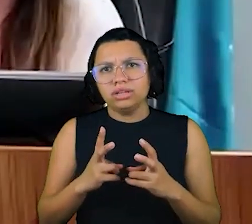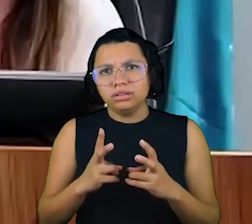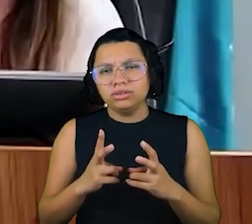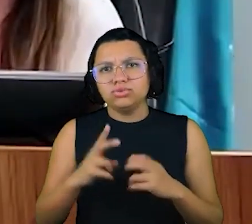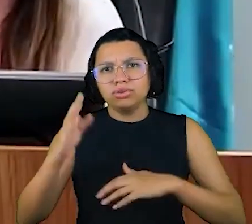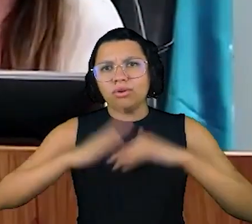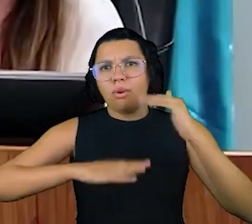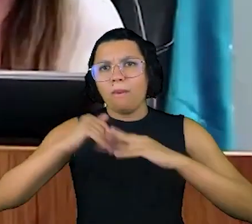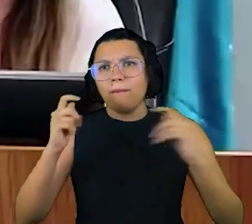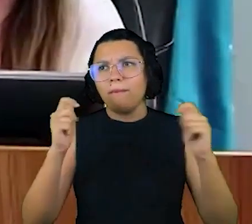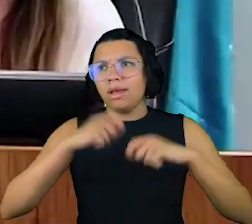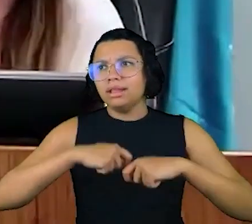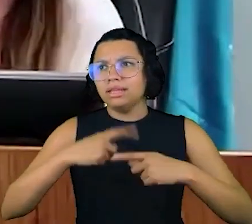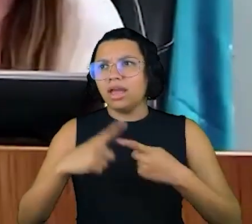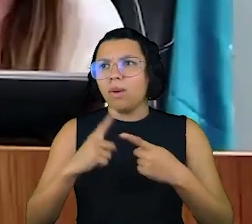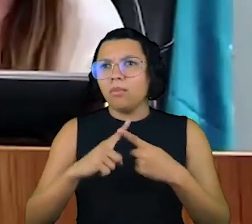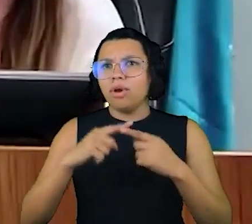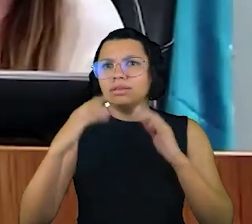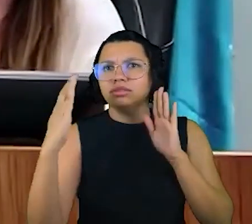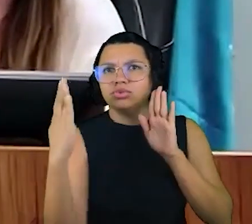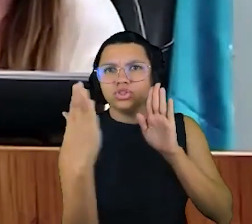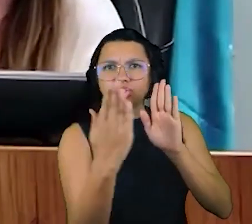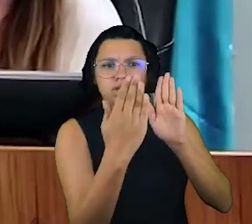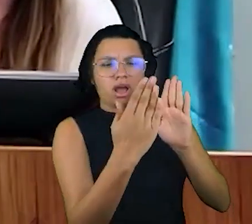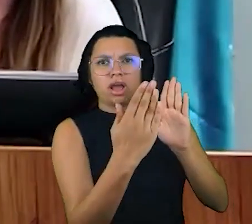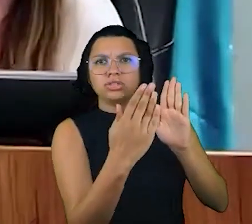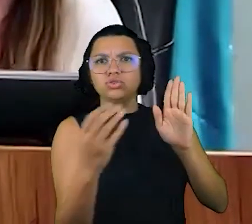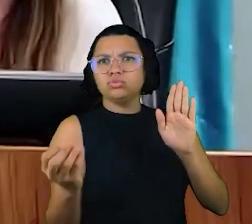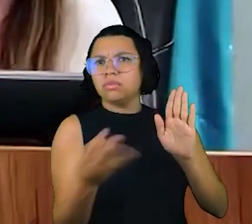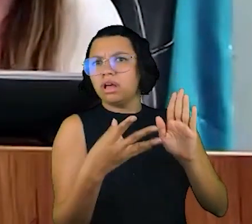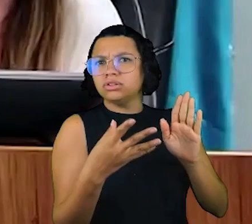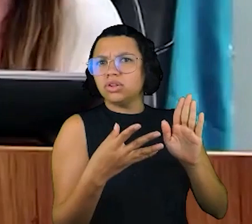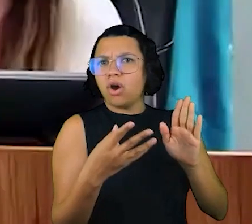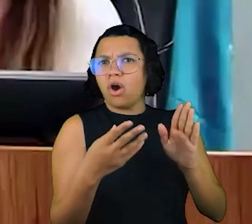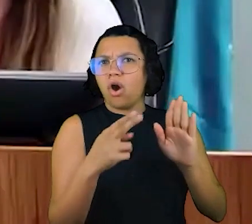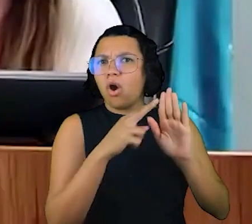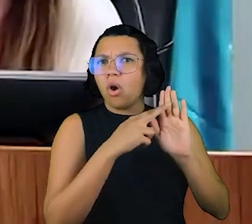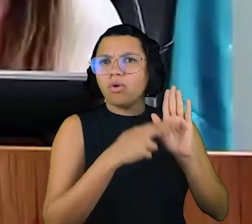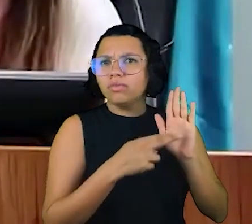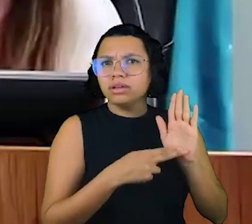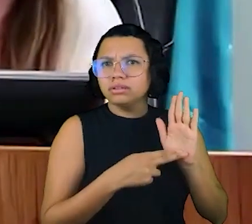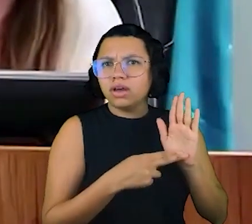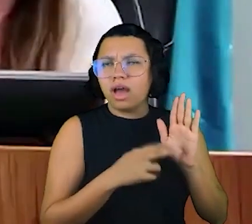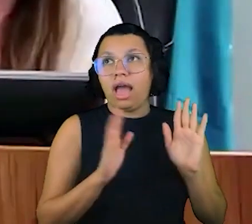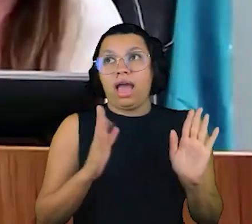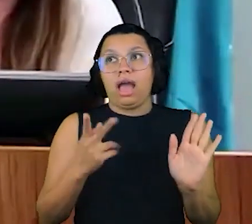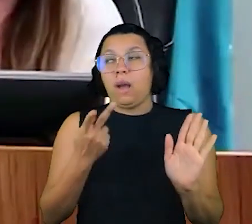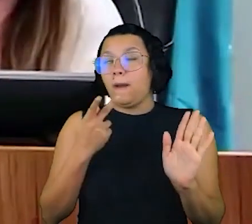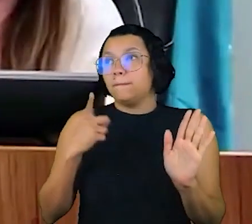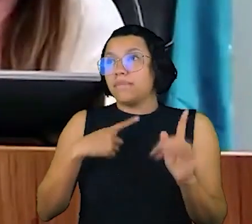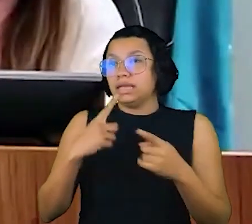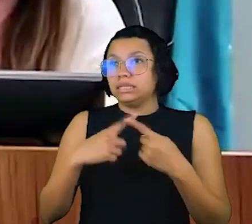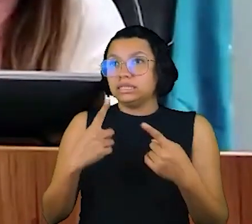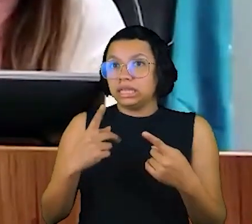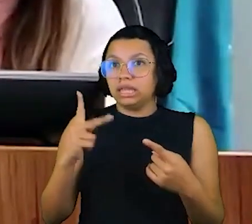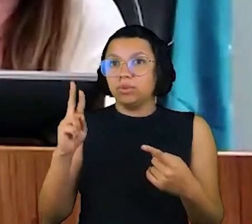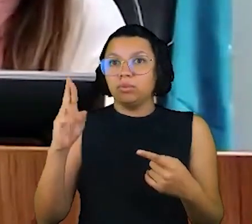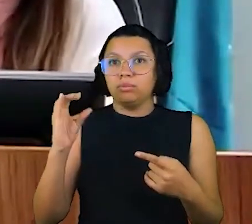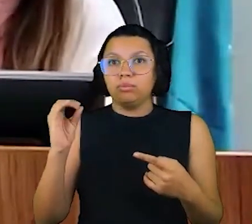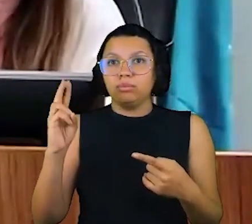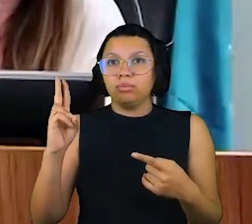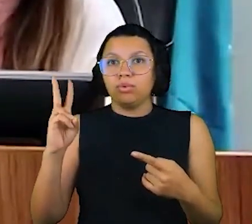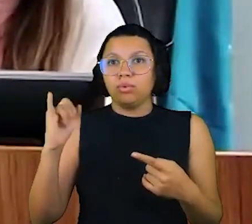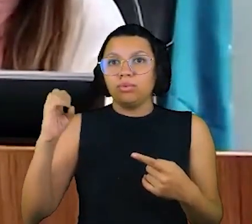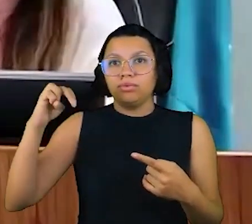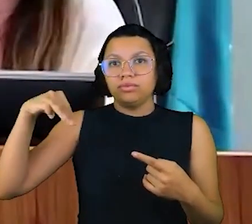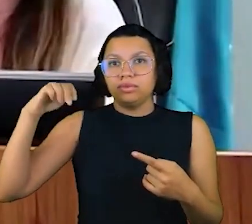conflito, verdadeiramente de um conflito de competência, porque nós estamos diante de uma nova norma. Mas nós podemos dizer, mas existe um